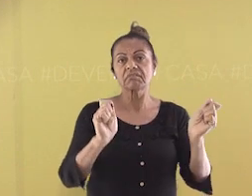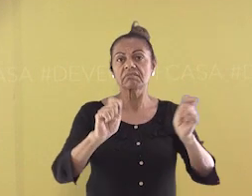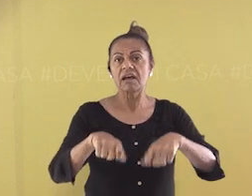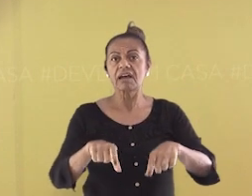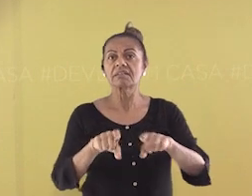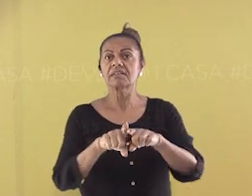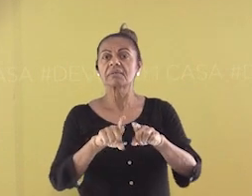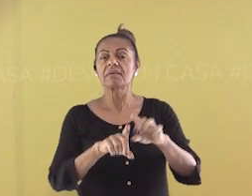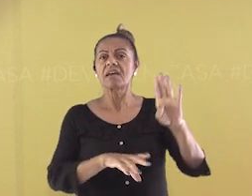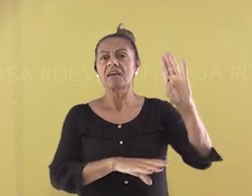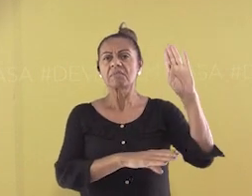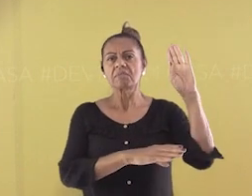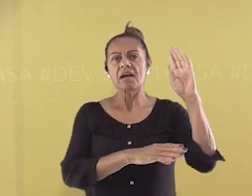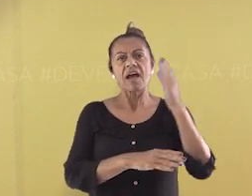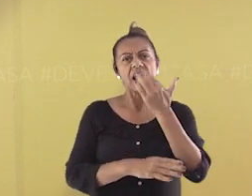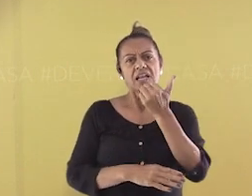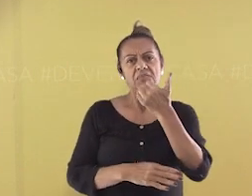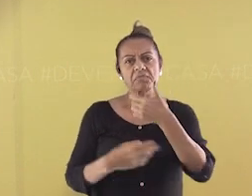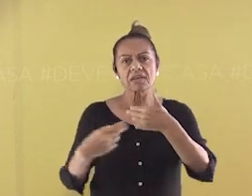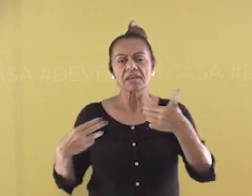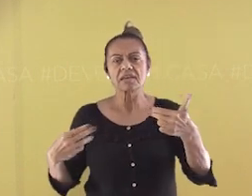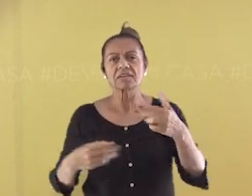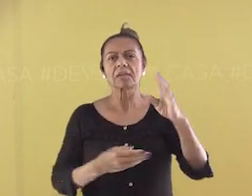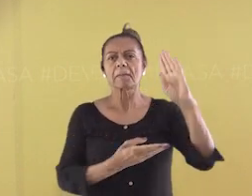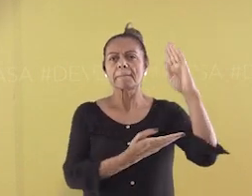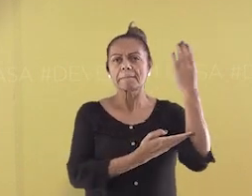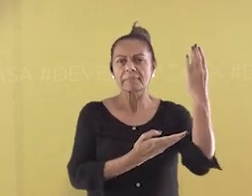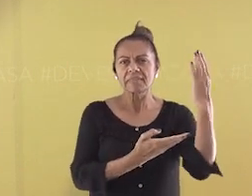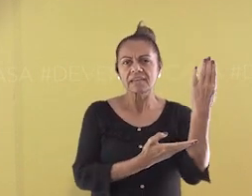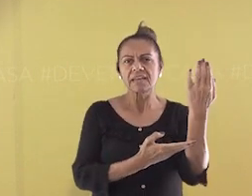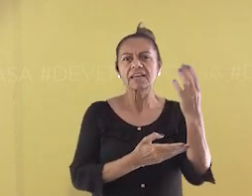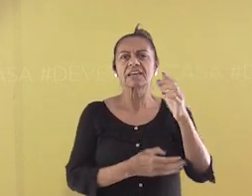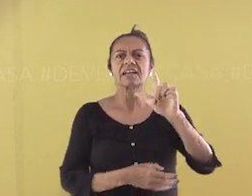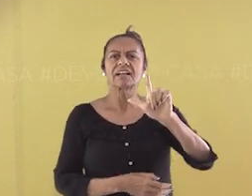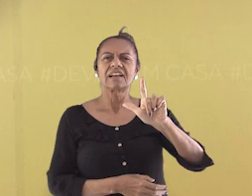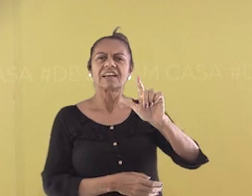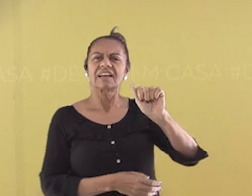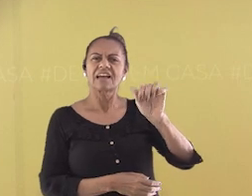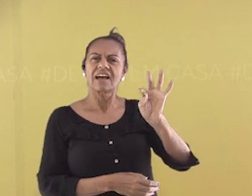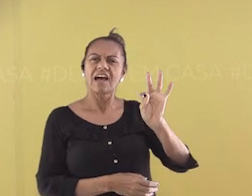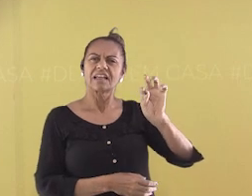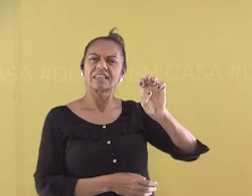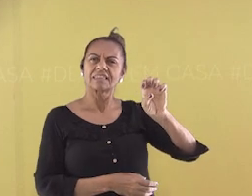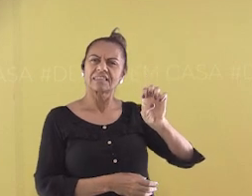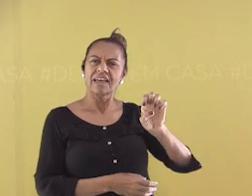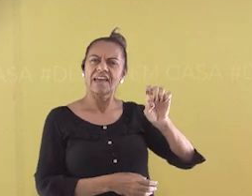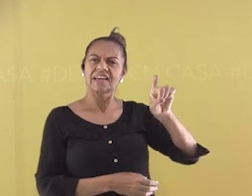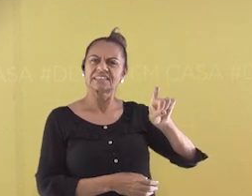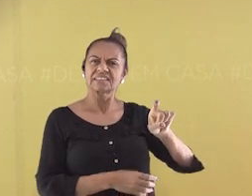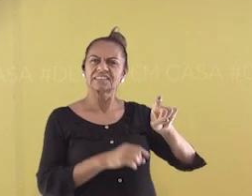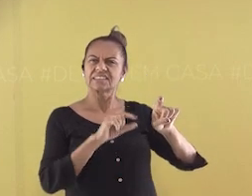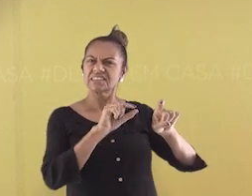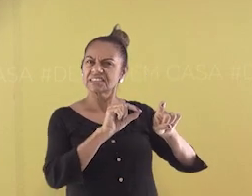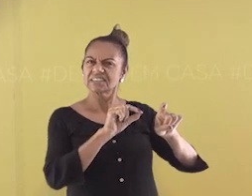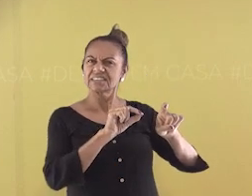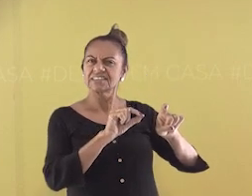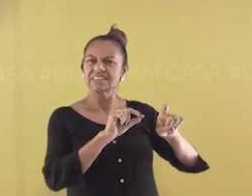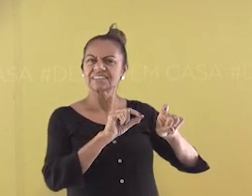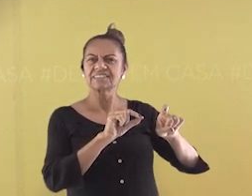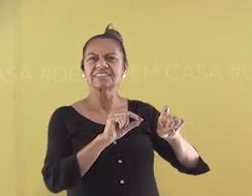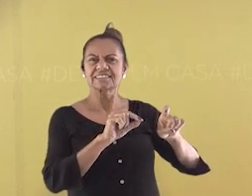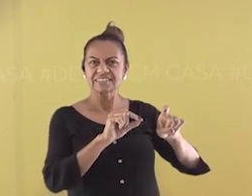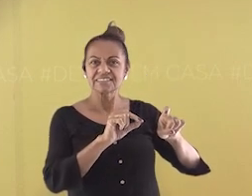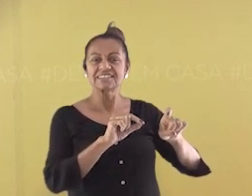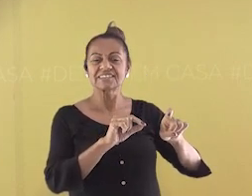madeiras, látex e outros. Vocês já tinham ouvido essa palavra antes? Látex? Começa